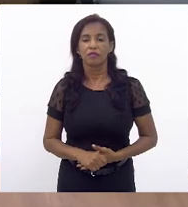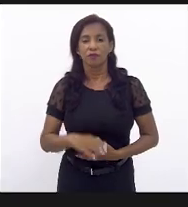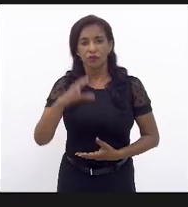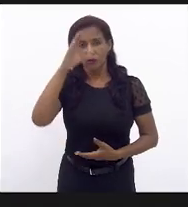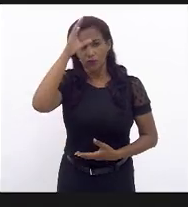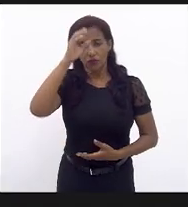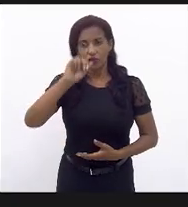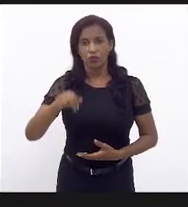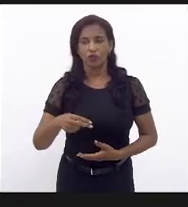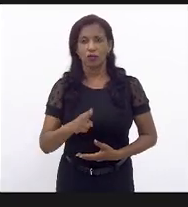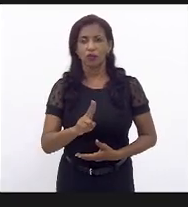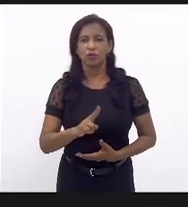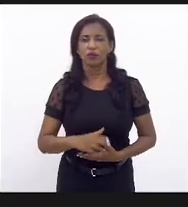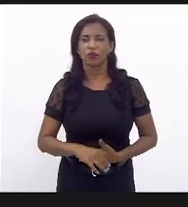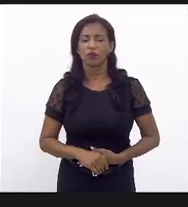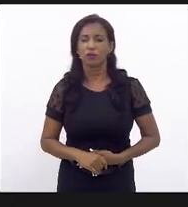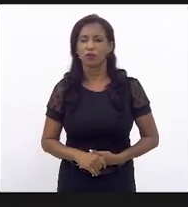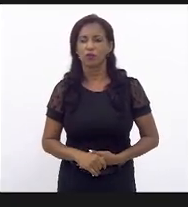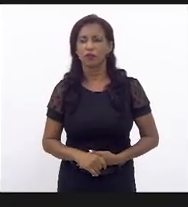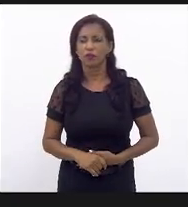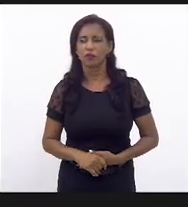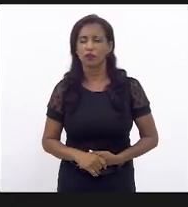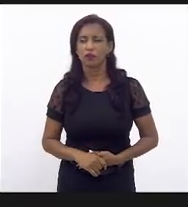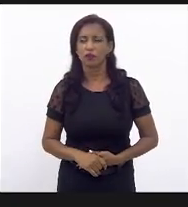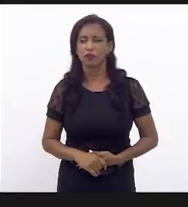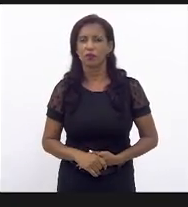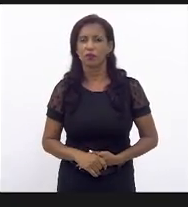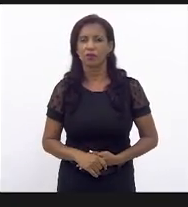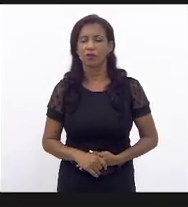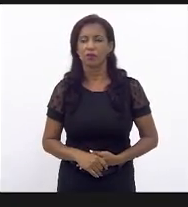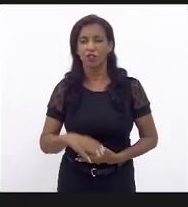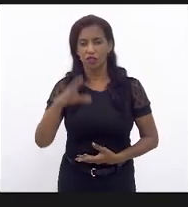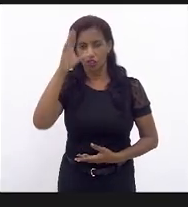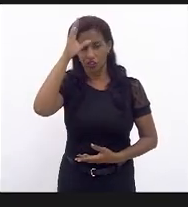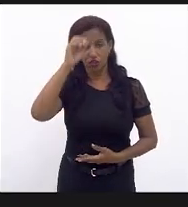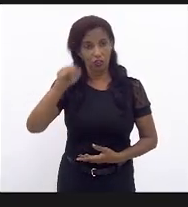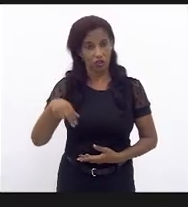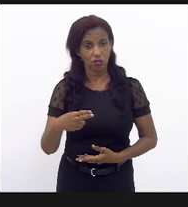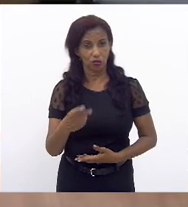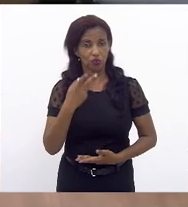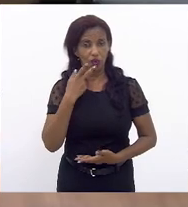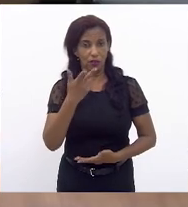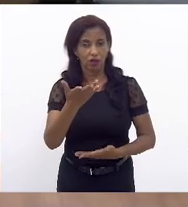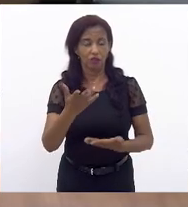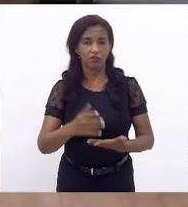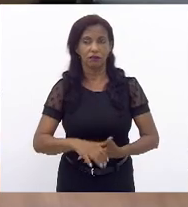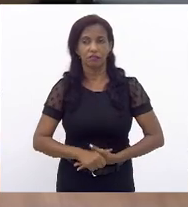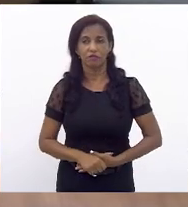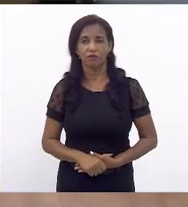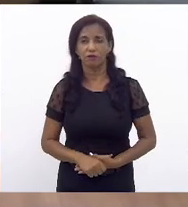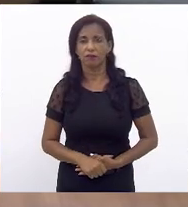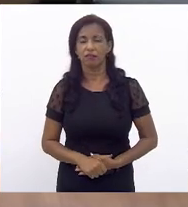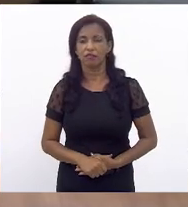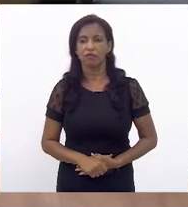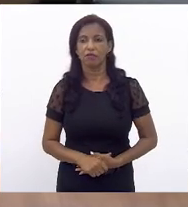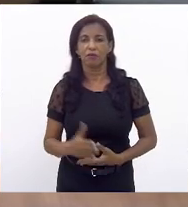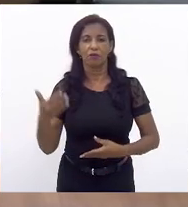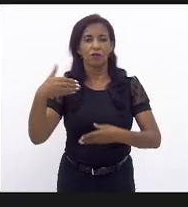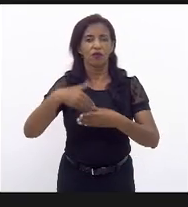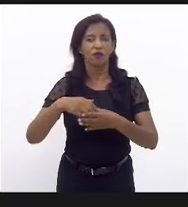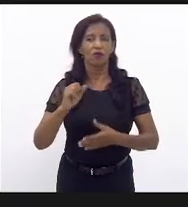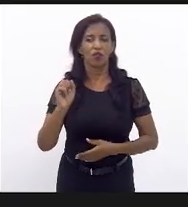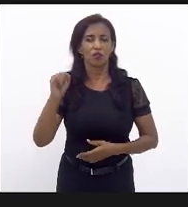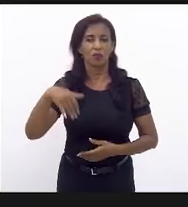Tiago, som? Tiago? Estou ouvindo, deputado. Eu voto